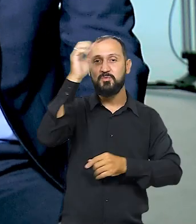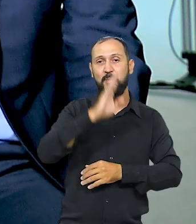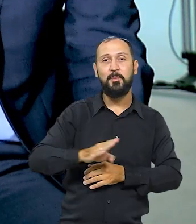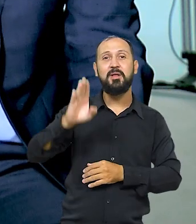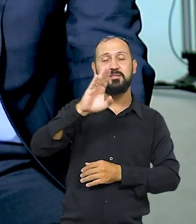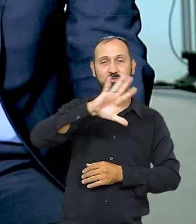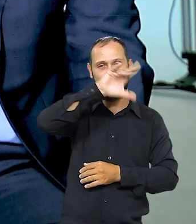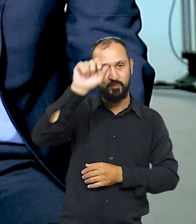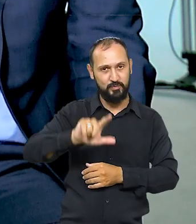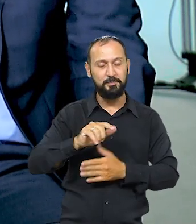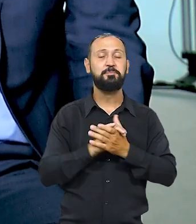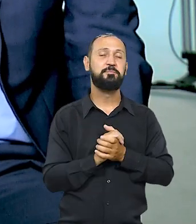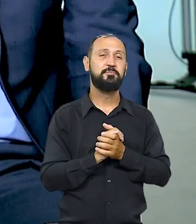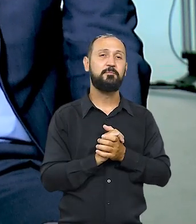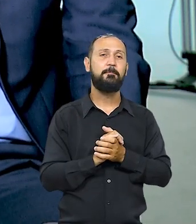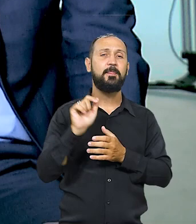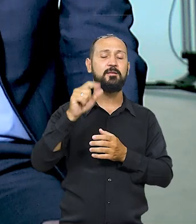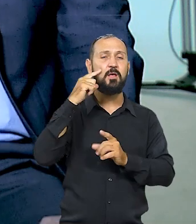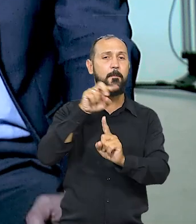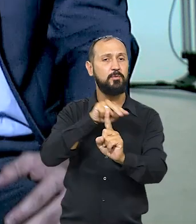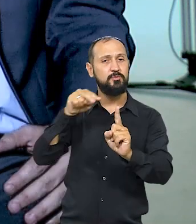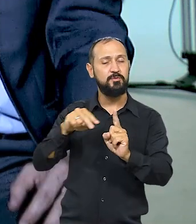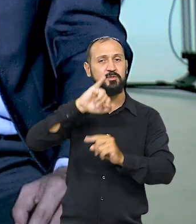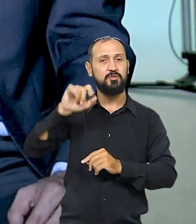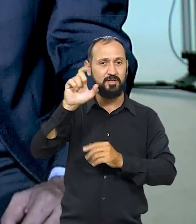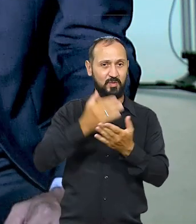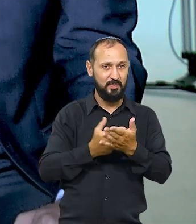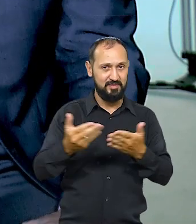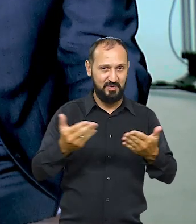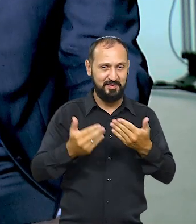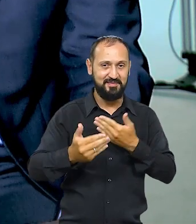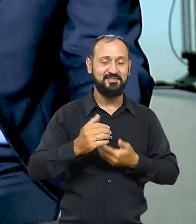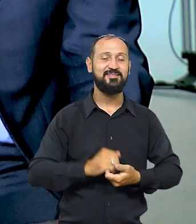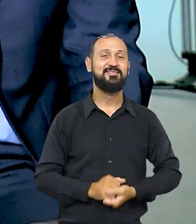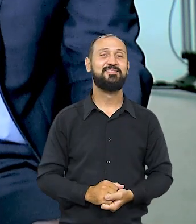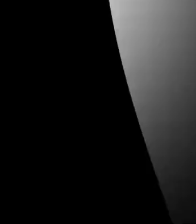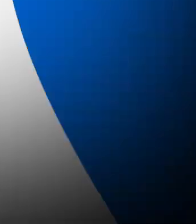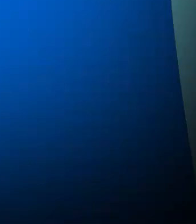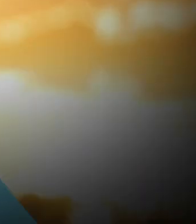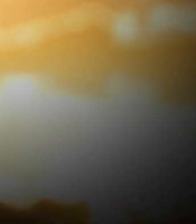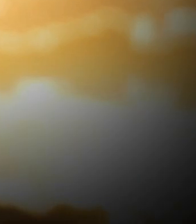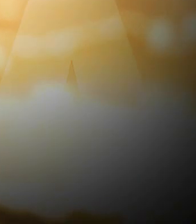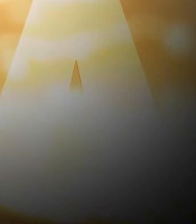reflexo na política brasileira e sul-mato-grossense. Esse é o Ponto de Vista de janeiro, que começa agora.